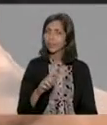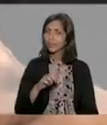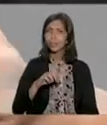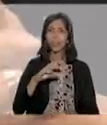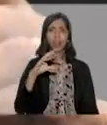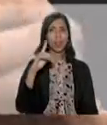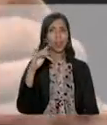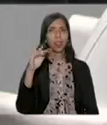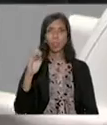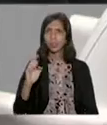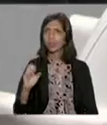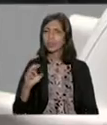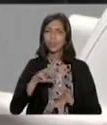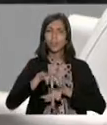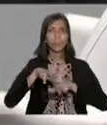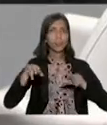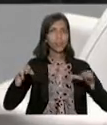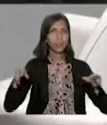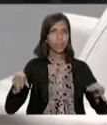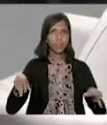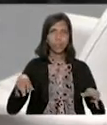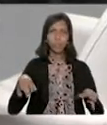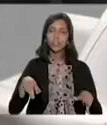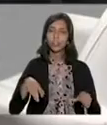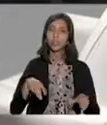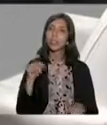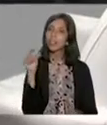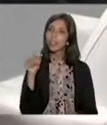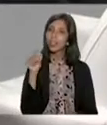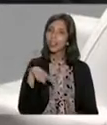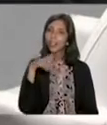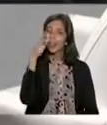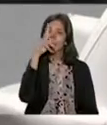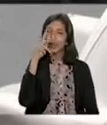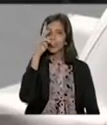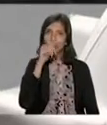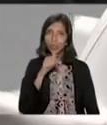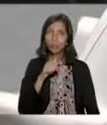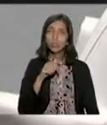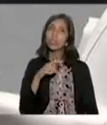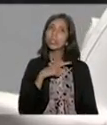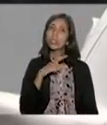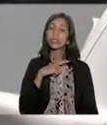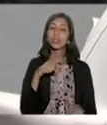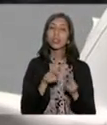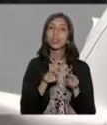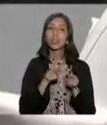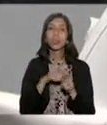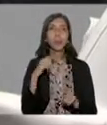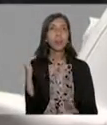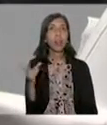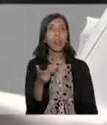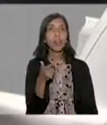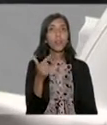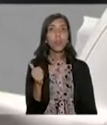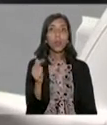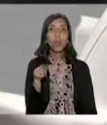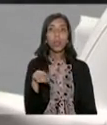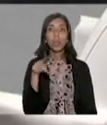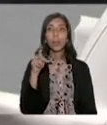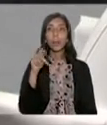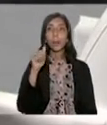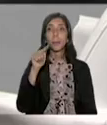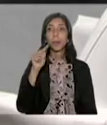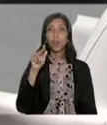escritor é Machado. Ah, é? Clarice. Clarice é uma galinha aqui. Olha! E tem uma coisa maravilhosa